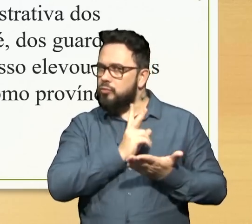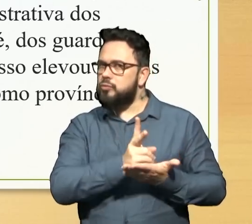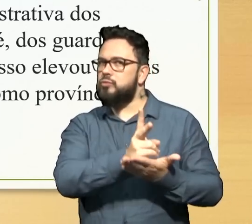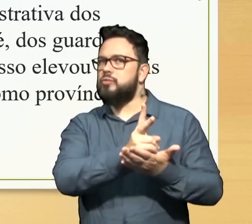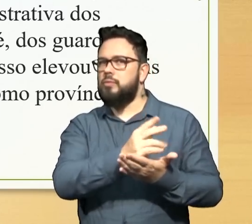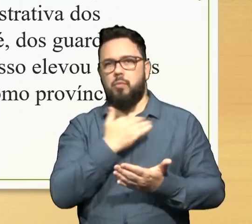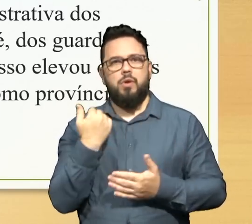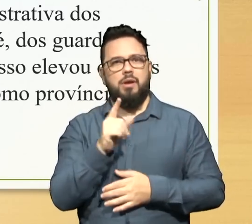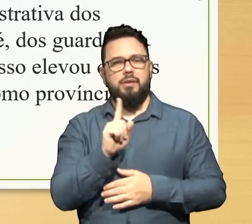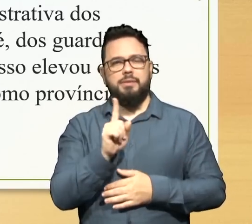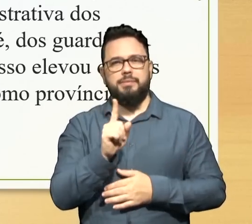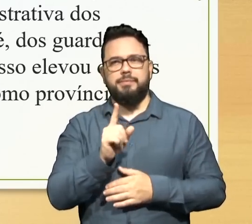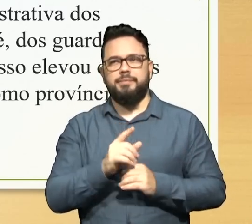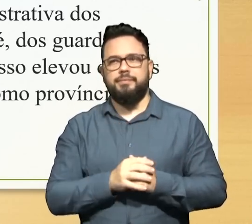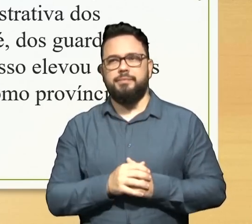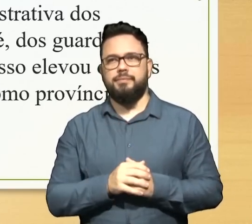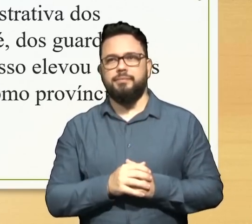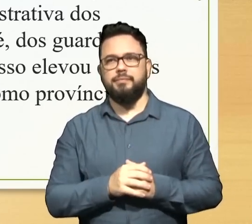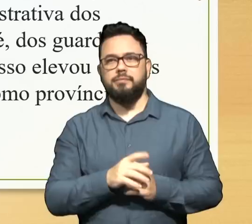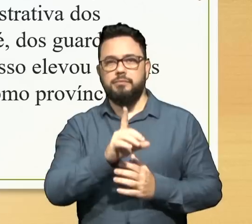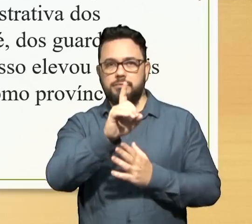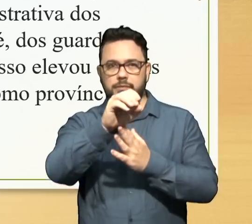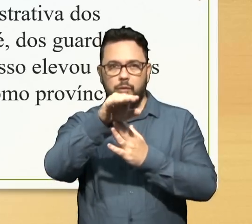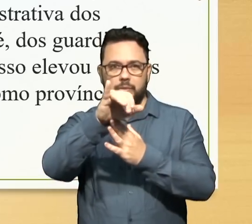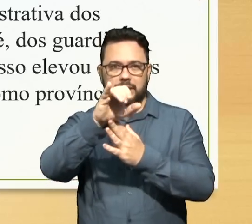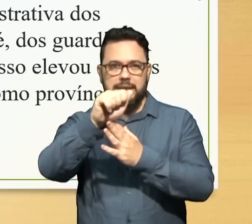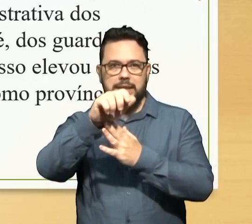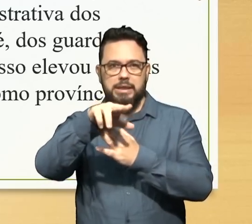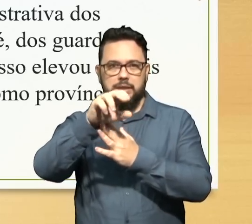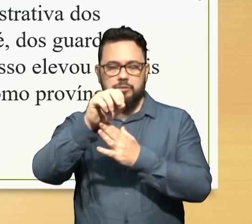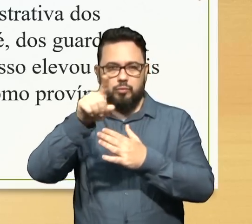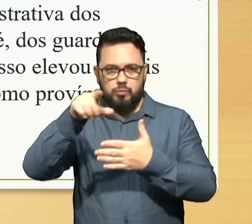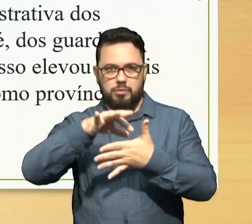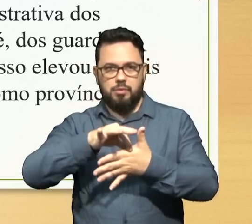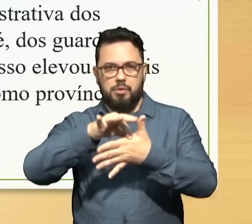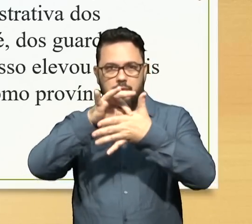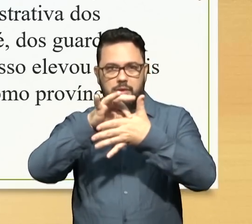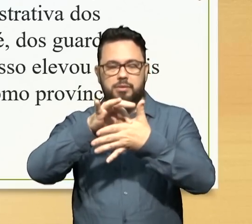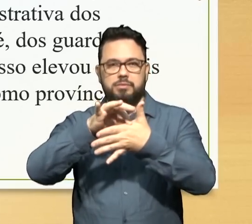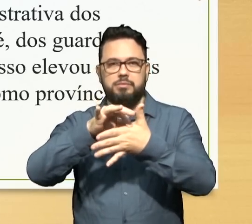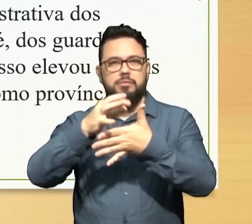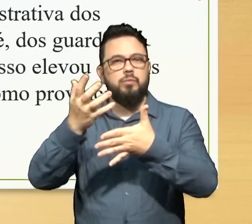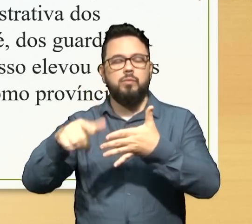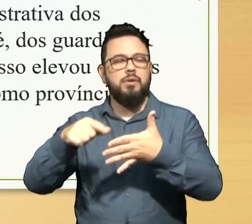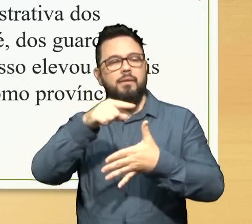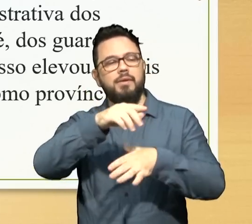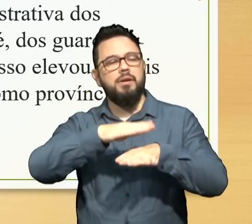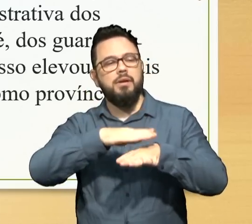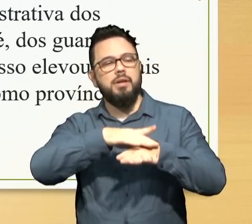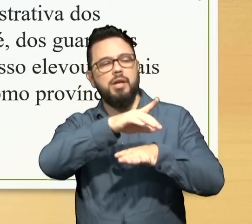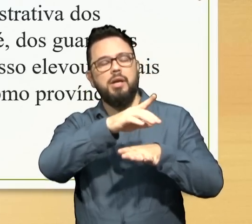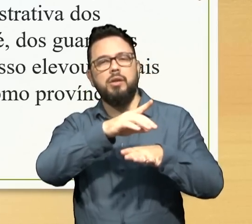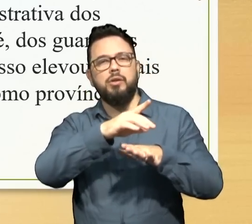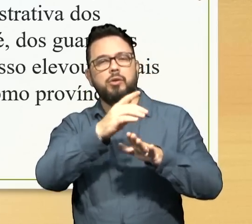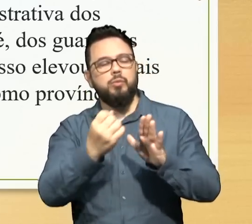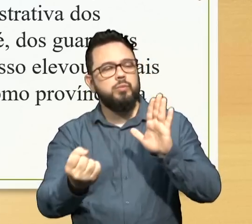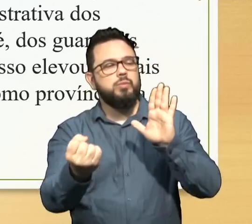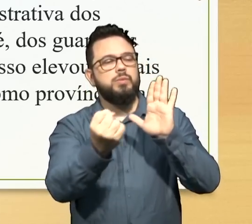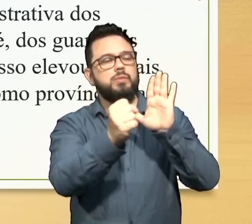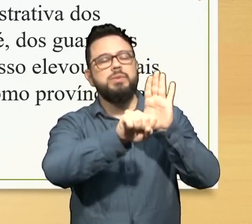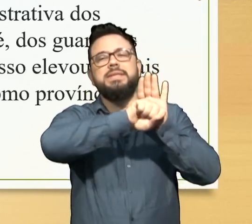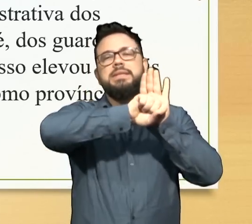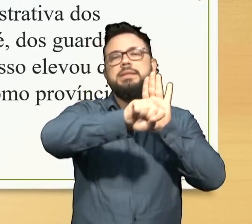sobreviveu eh Domiciano não queria fazer dele uma um mártir e Domiciano